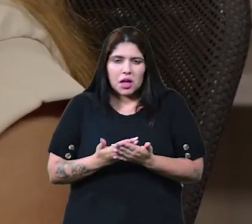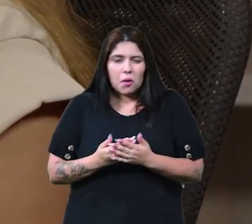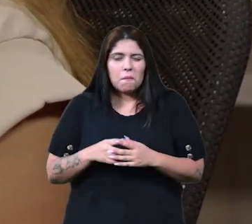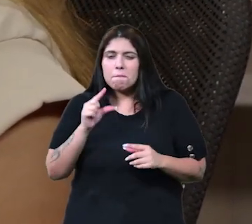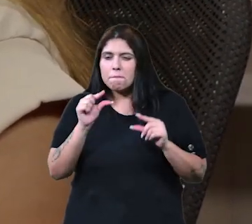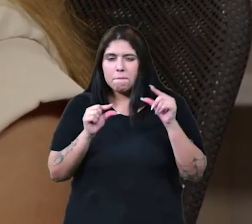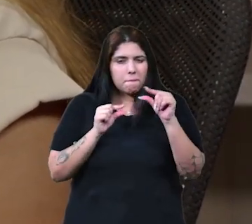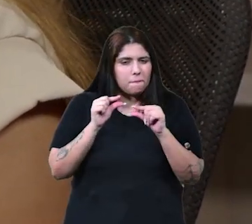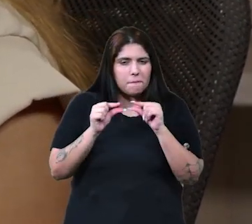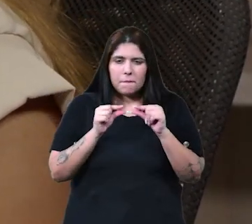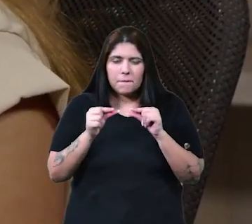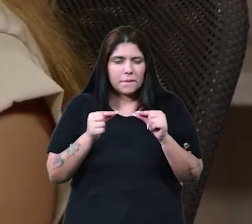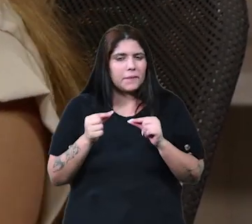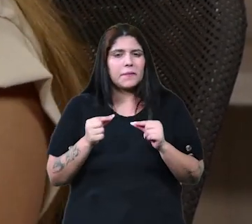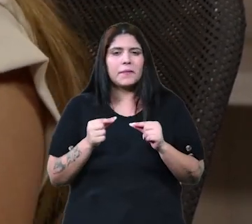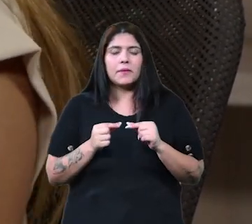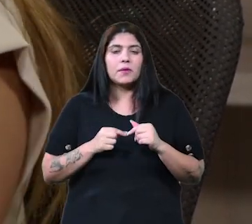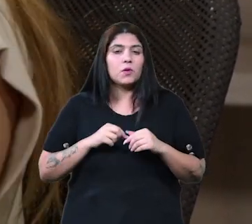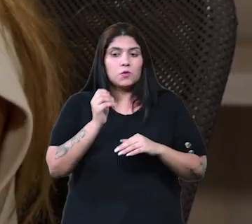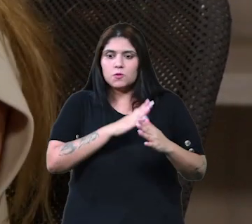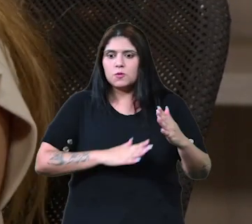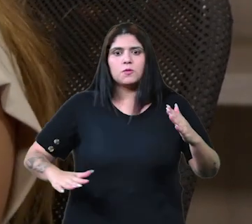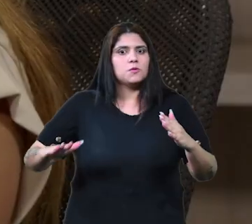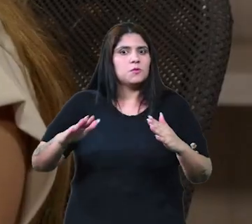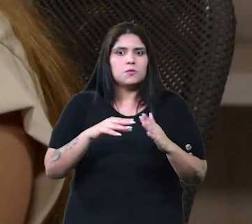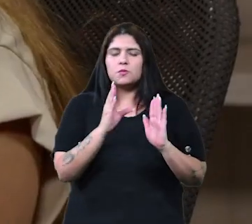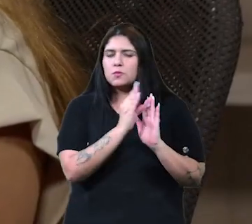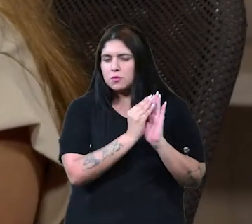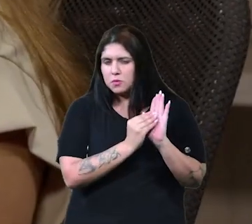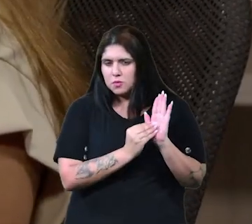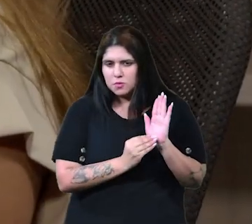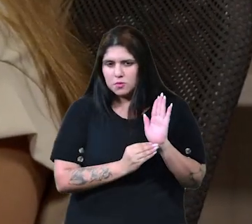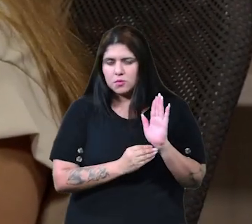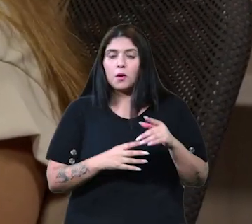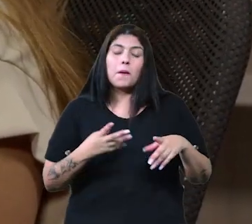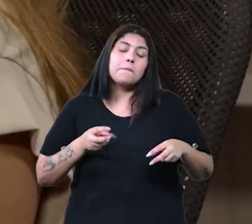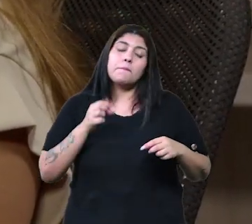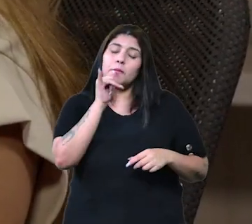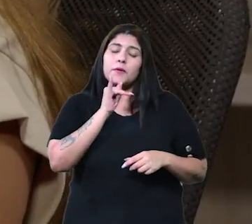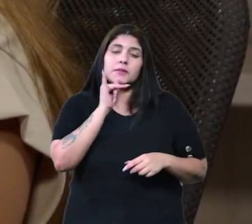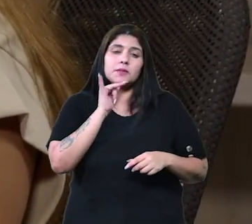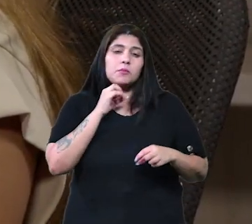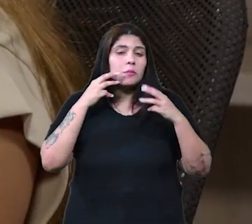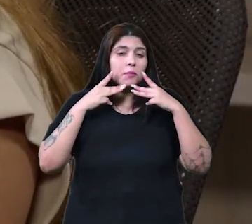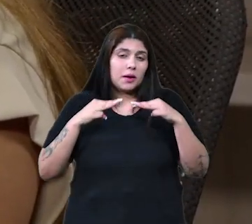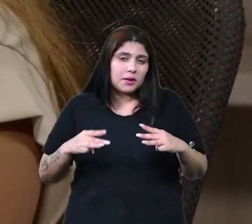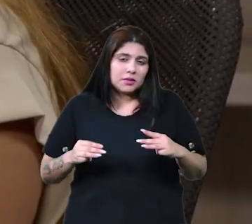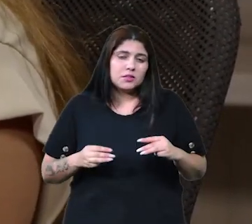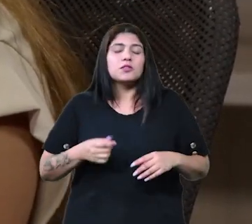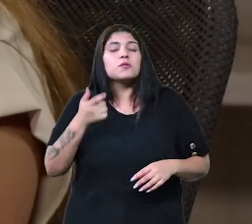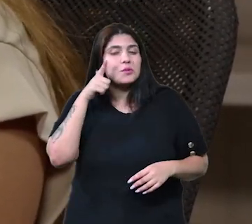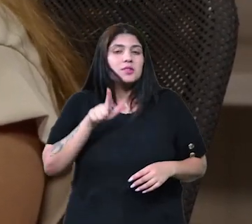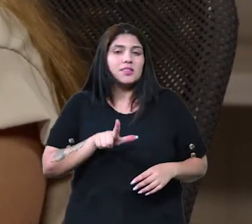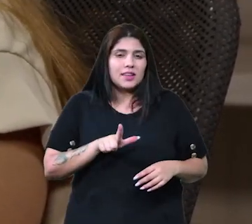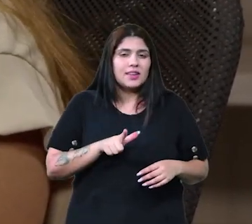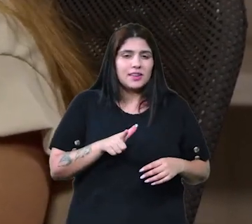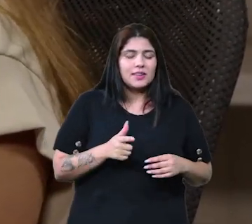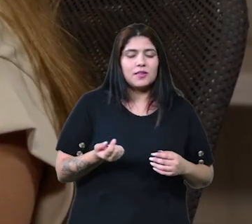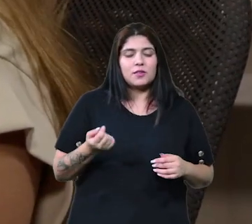A hotelaria, por exemplo, uma das matérias que a Jamile dá é marketing e a gente consegue aplicar em todas as áreas